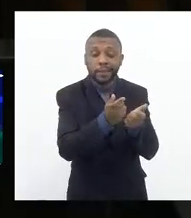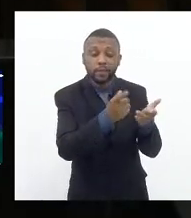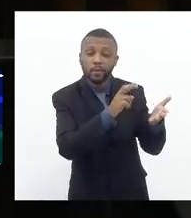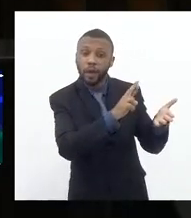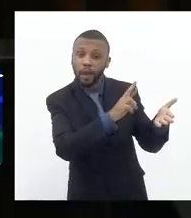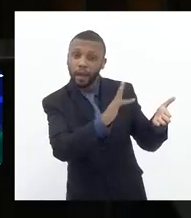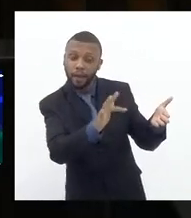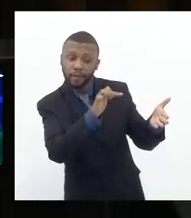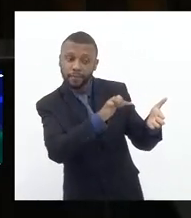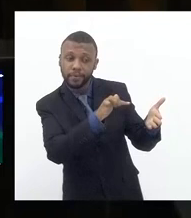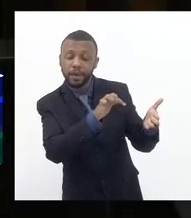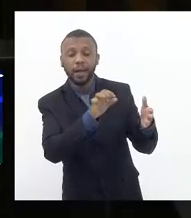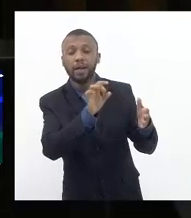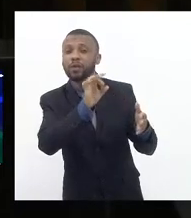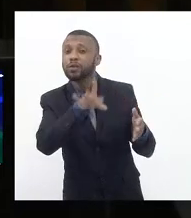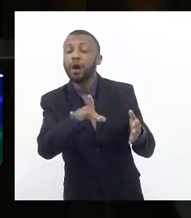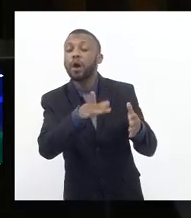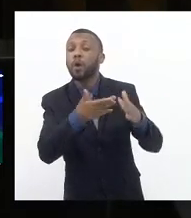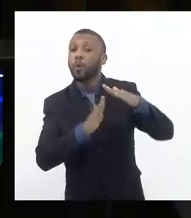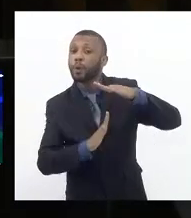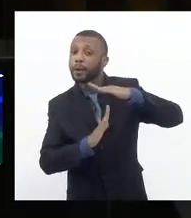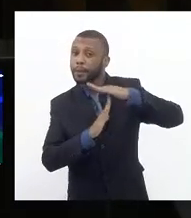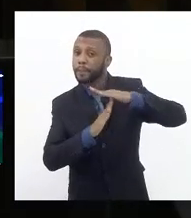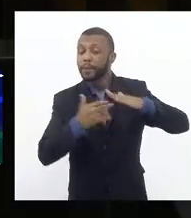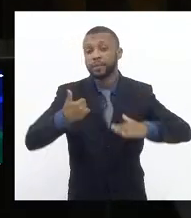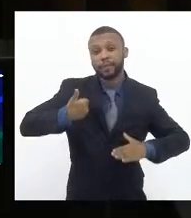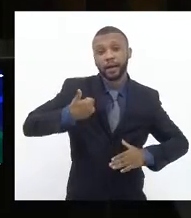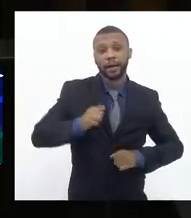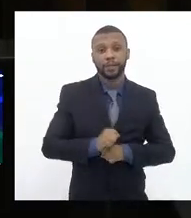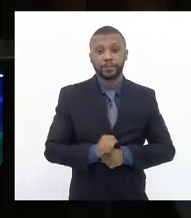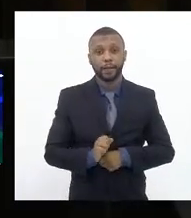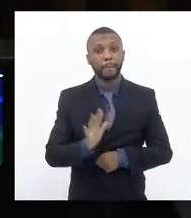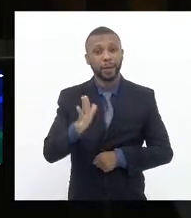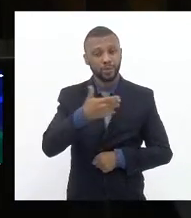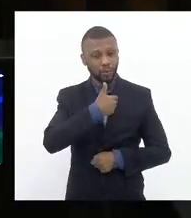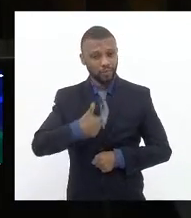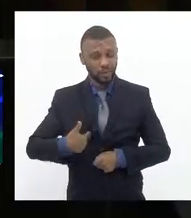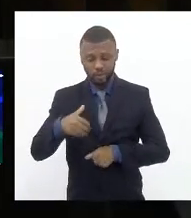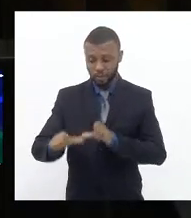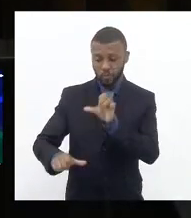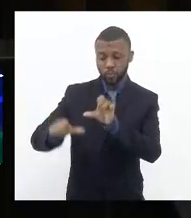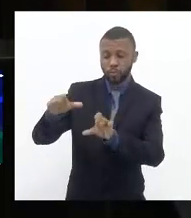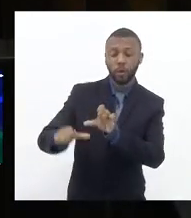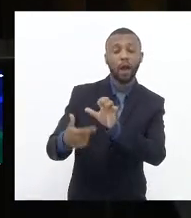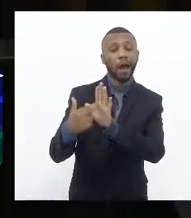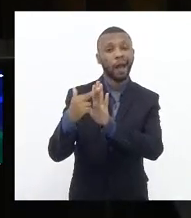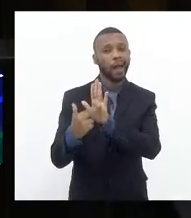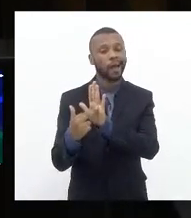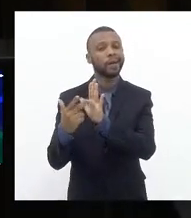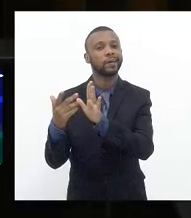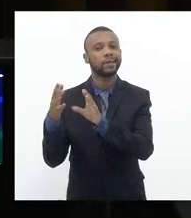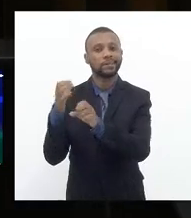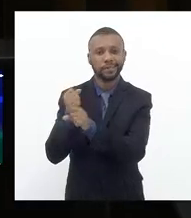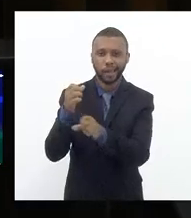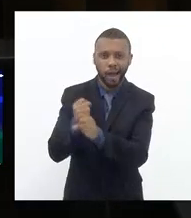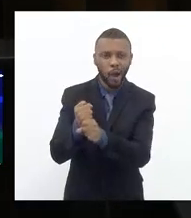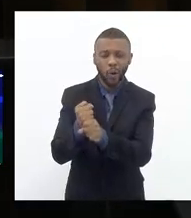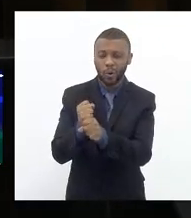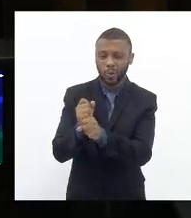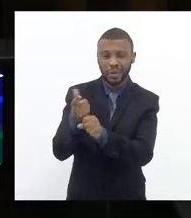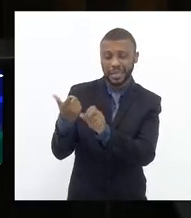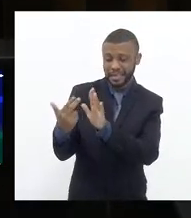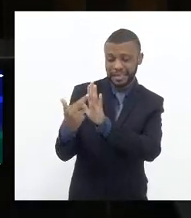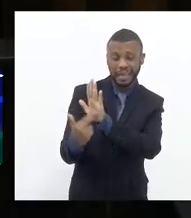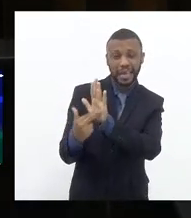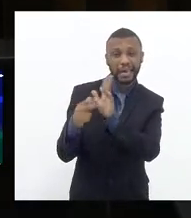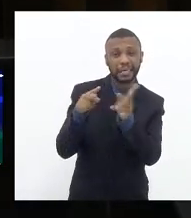seria o limite de idade. O governo muda a base de cálculo. O governo coloca regras de transição draconianas.